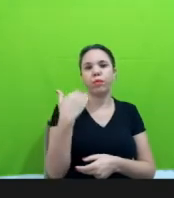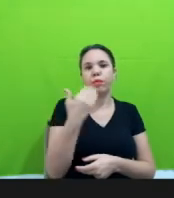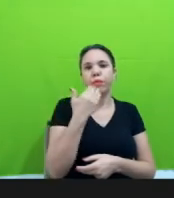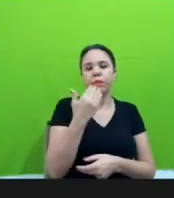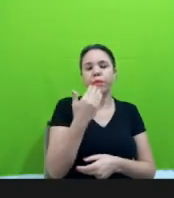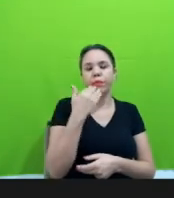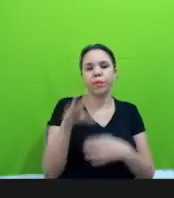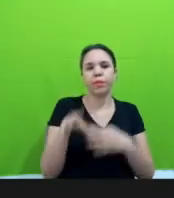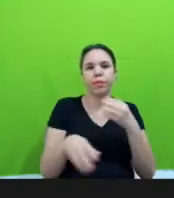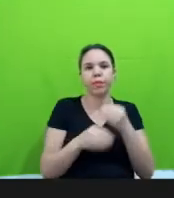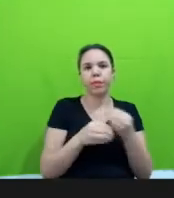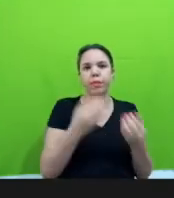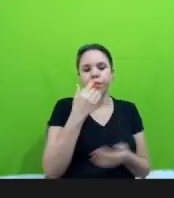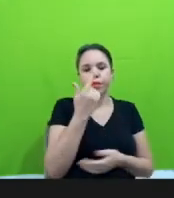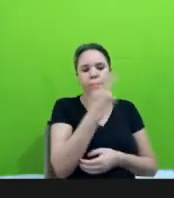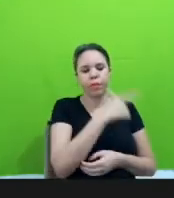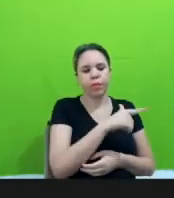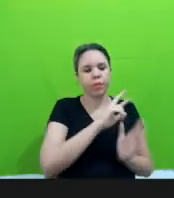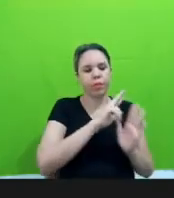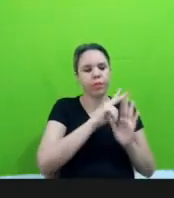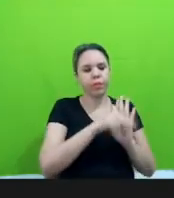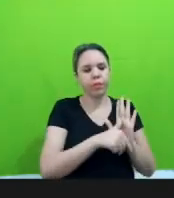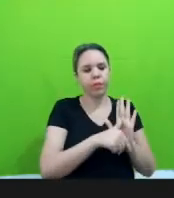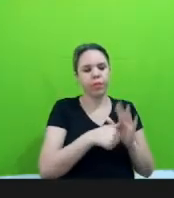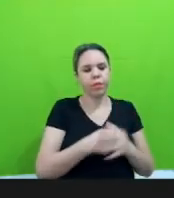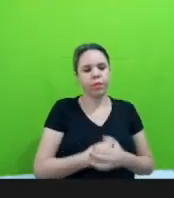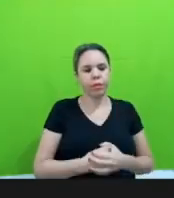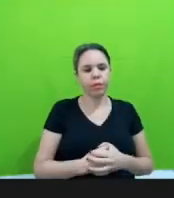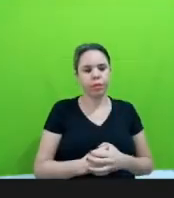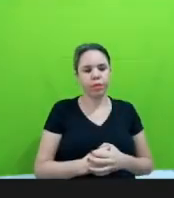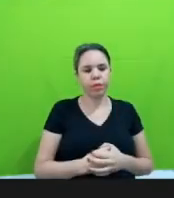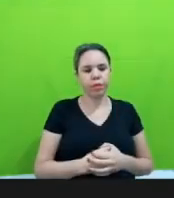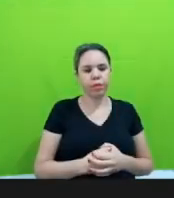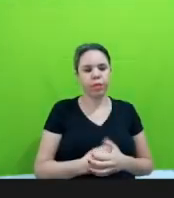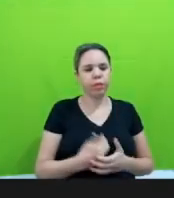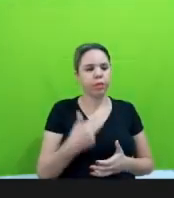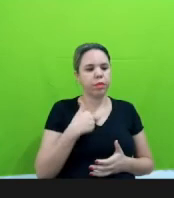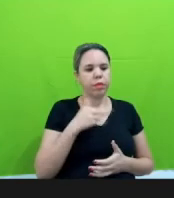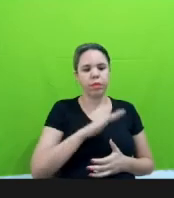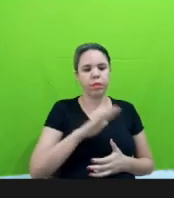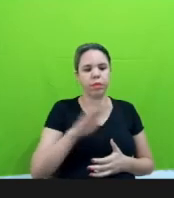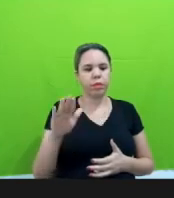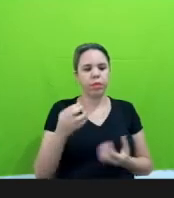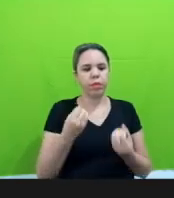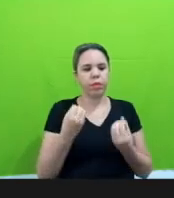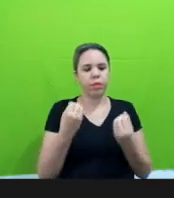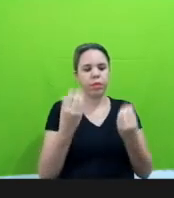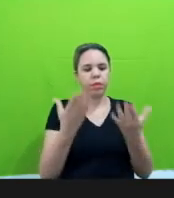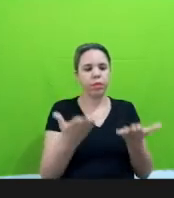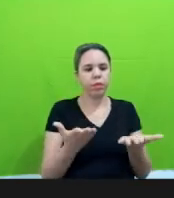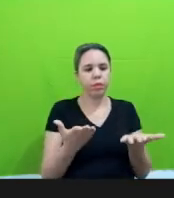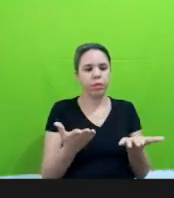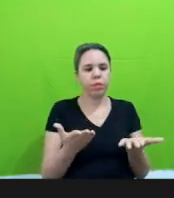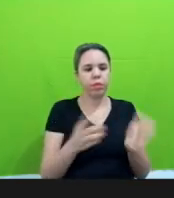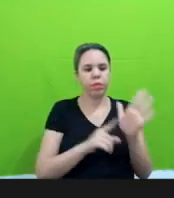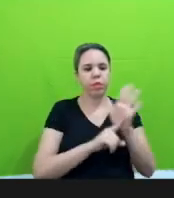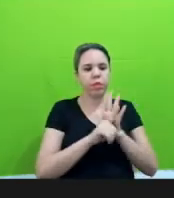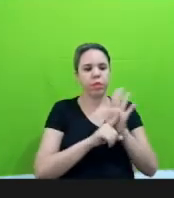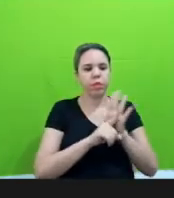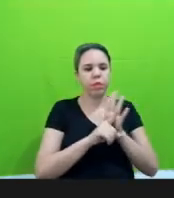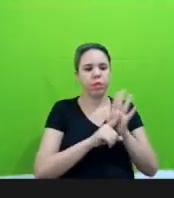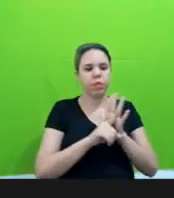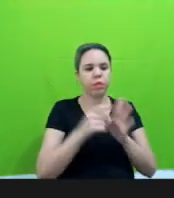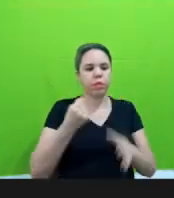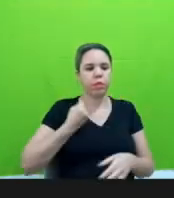o que eu já pedi outras N vezes, e argumentaram que não dava mais para mandar um dado que é absolutamente estatístico, um número